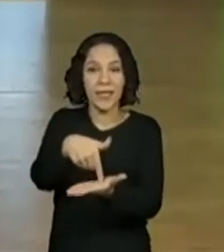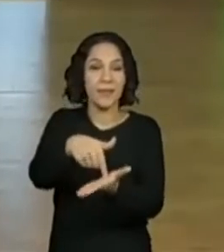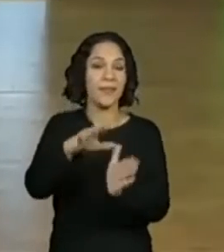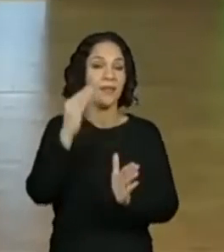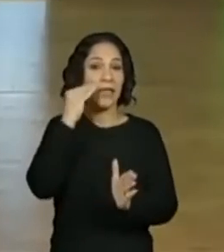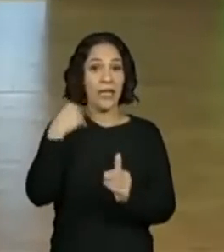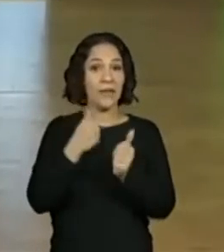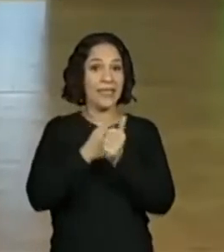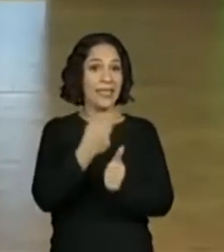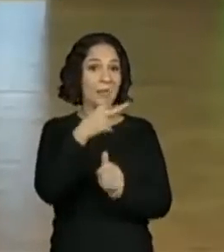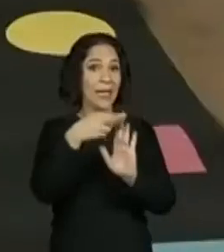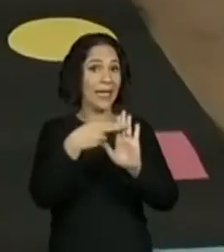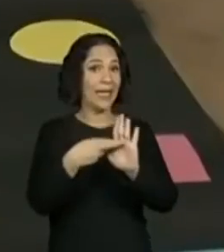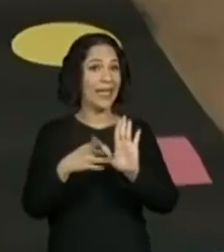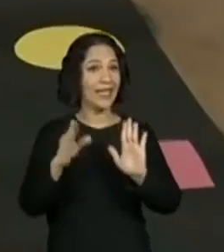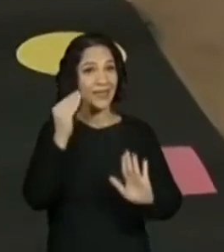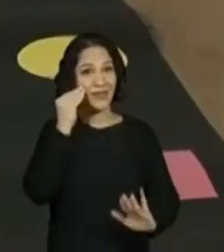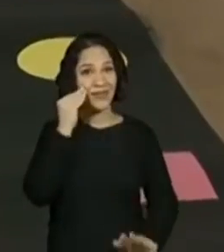regra.